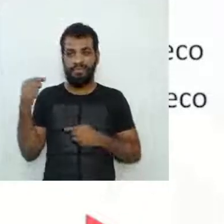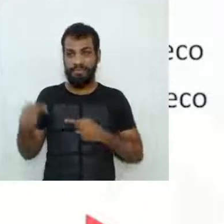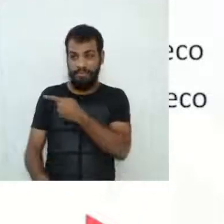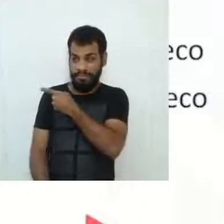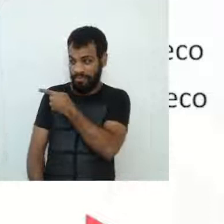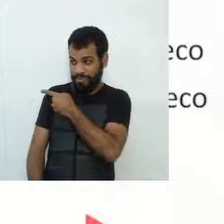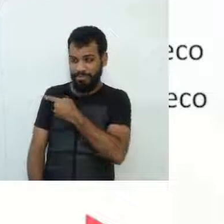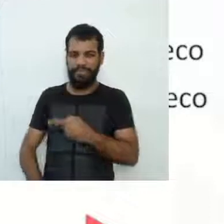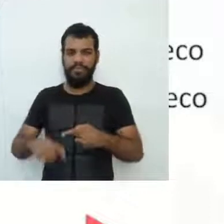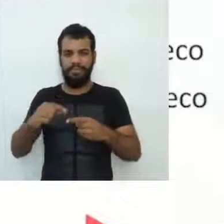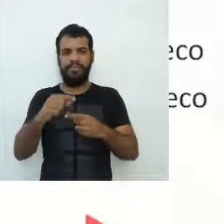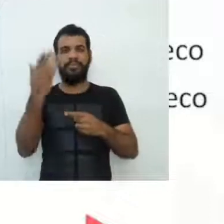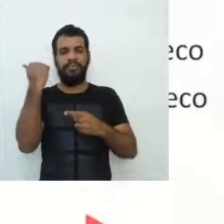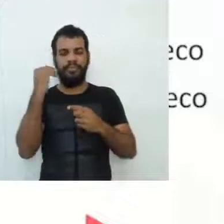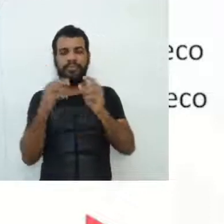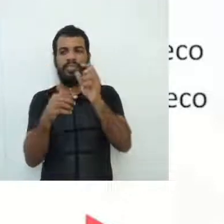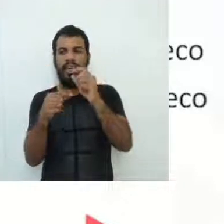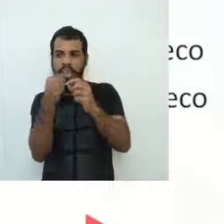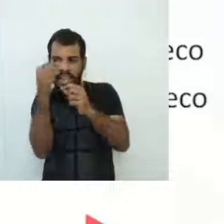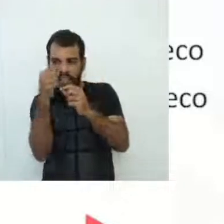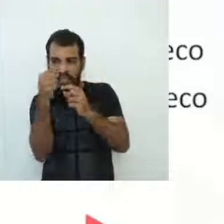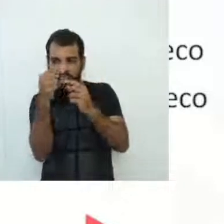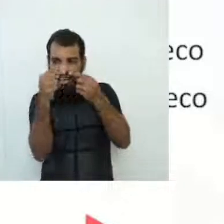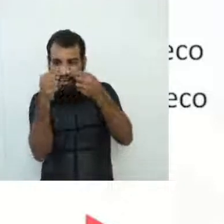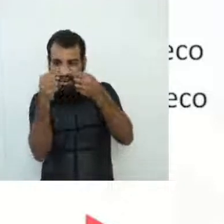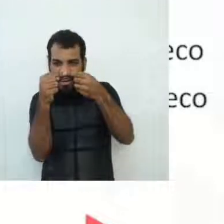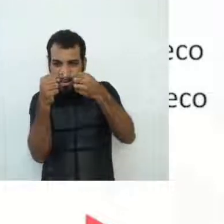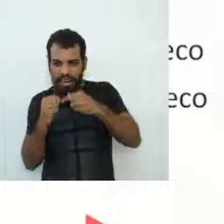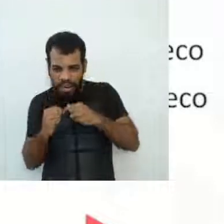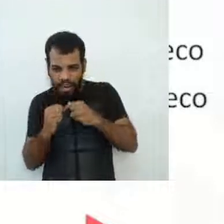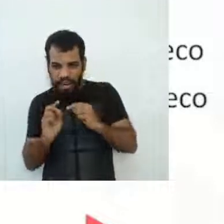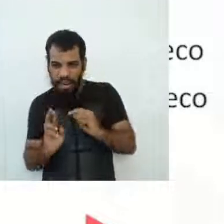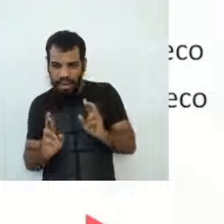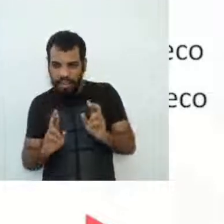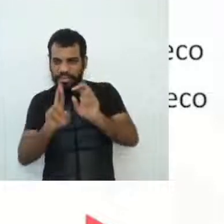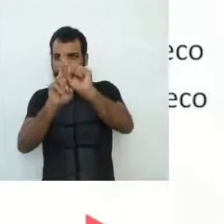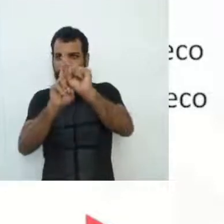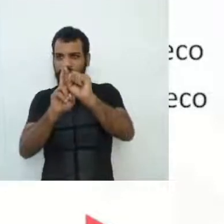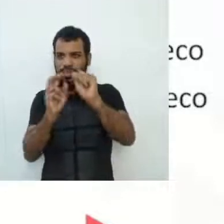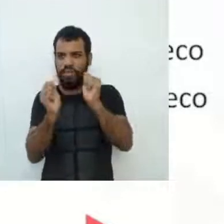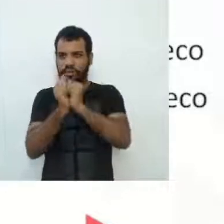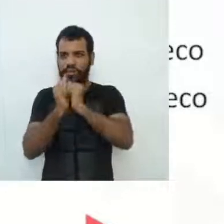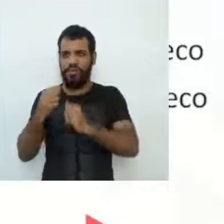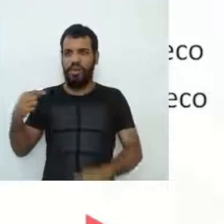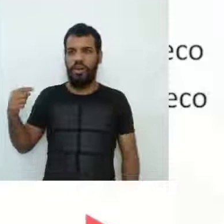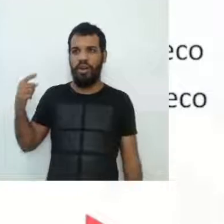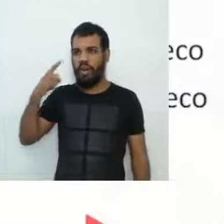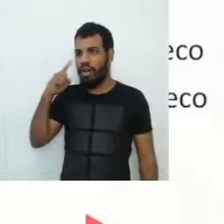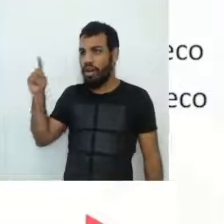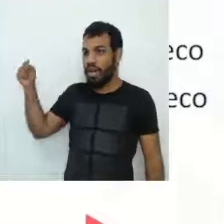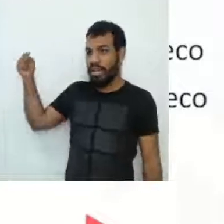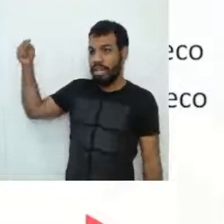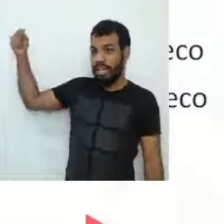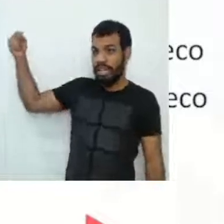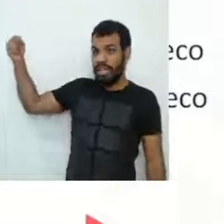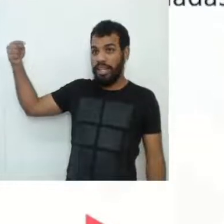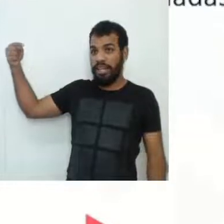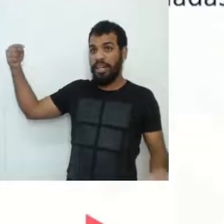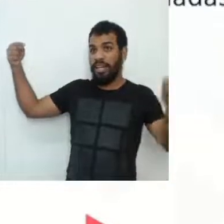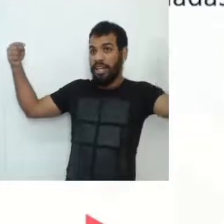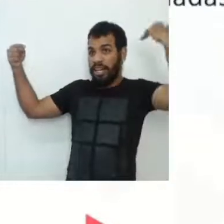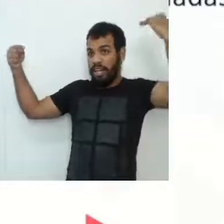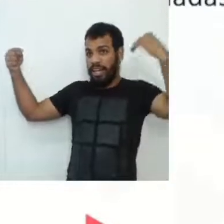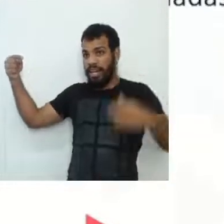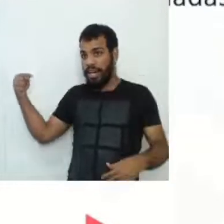dobra-se o S. Nesse caso, são para palavras terminadas em vogais e iniciadas pelas consoantes R e